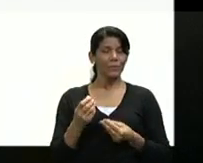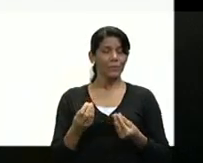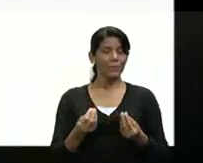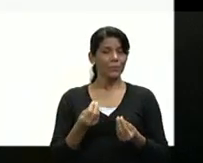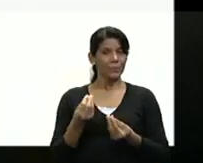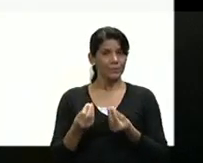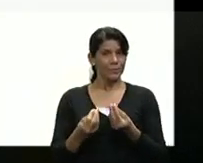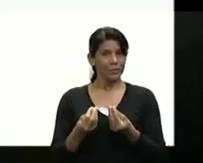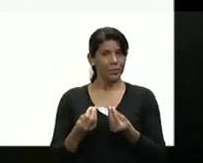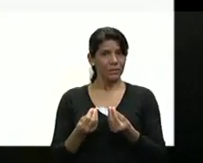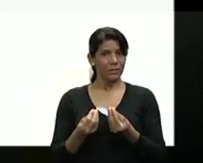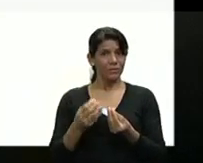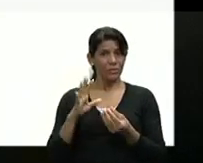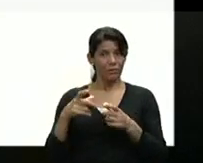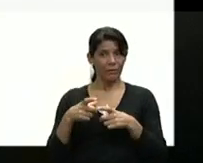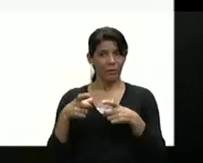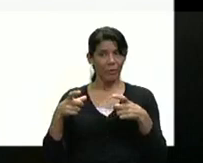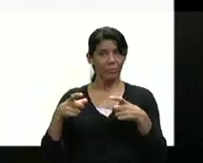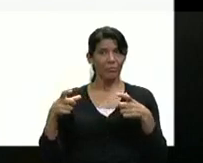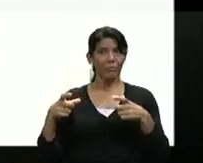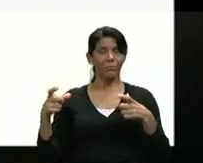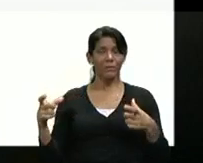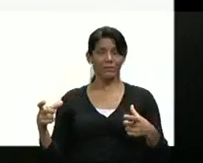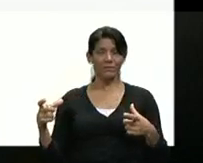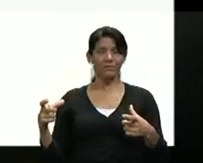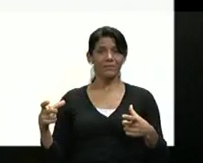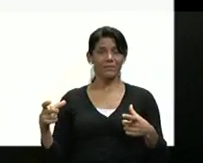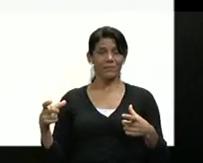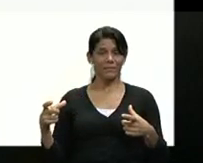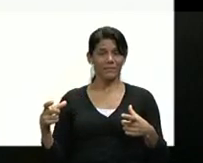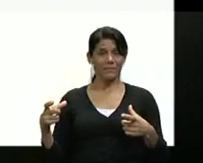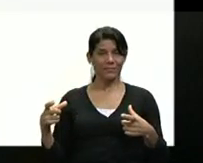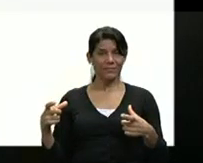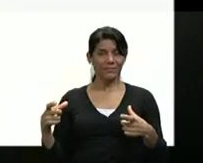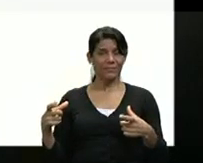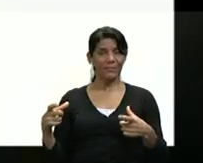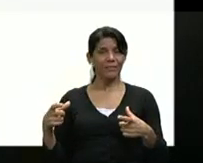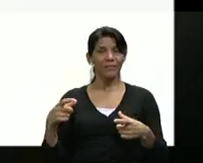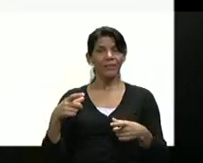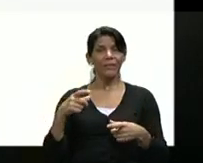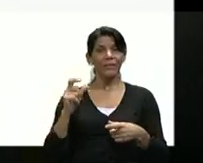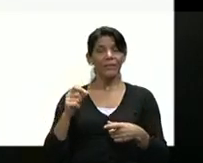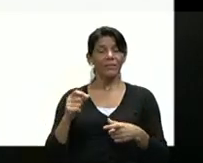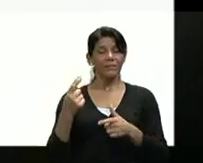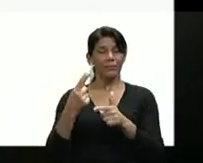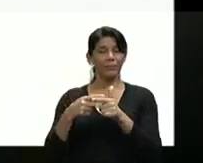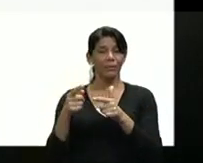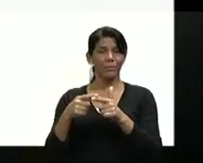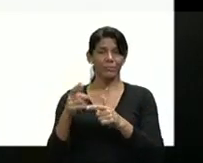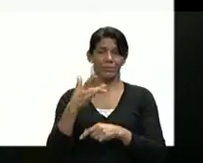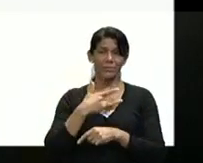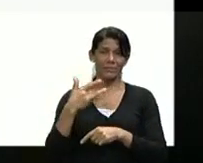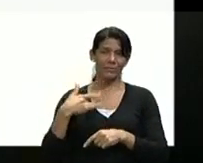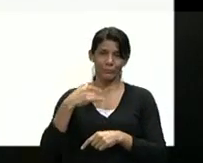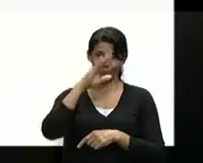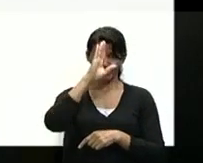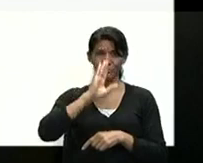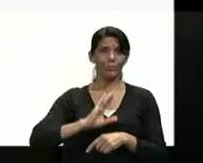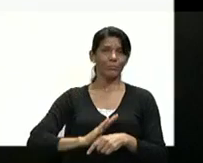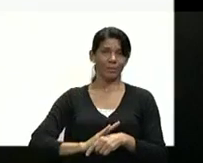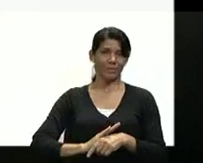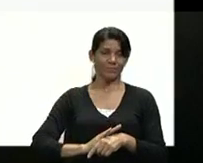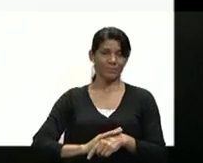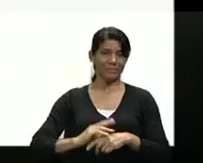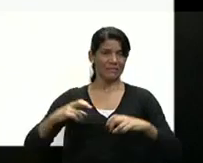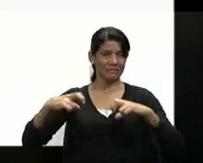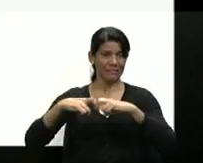condição que já leva a considerar esses acidentes como um problema de saúde pública. Associado